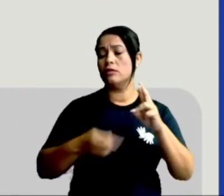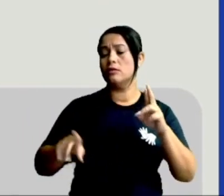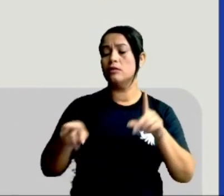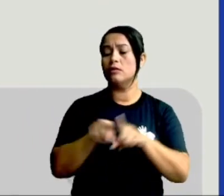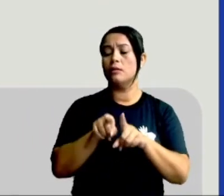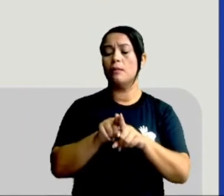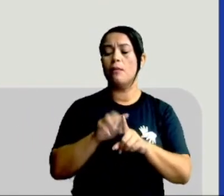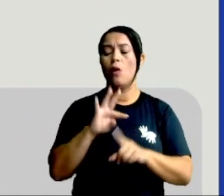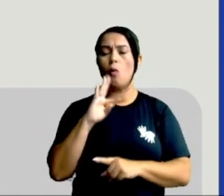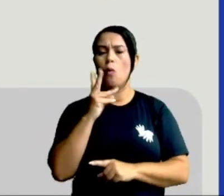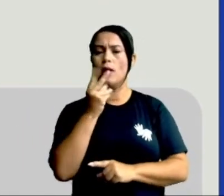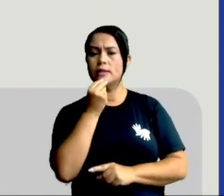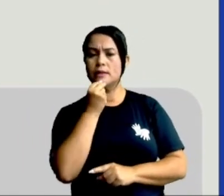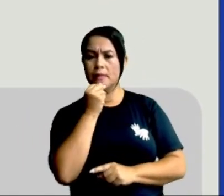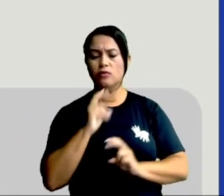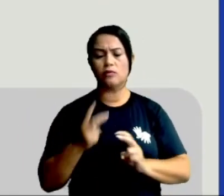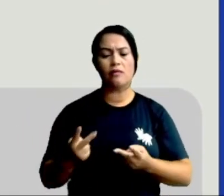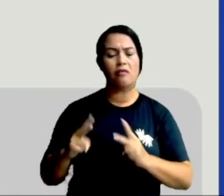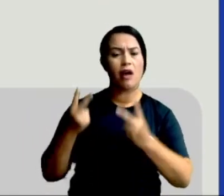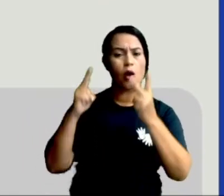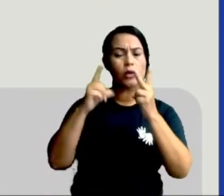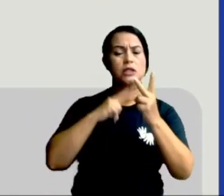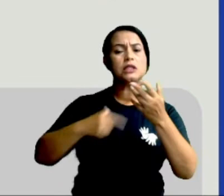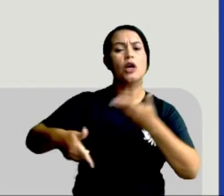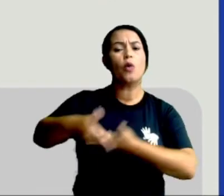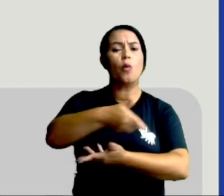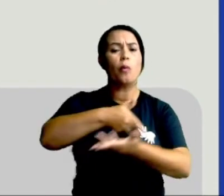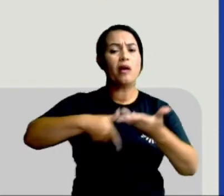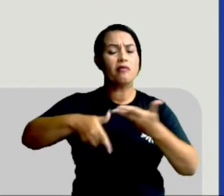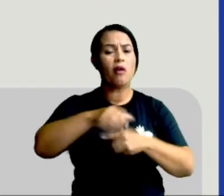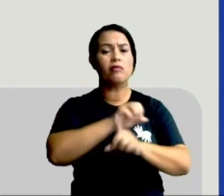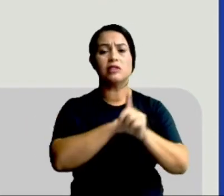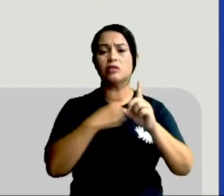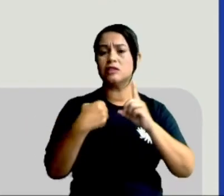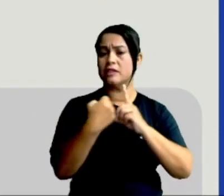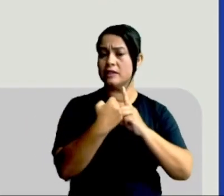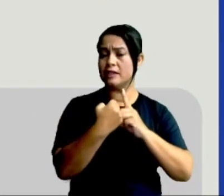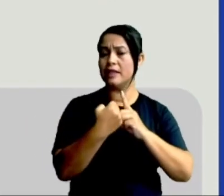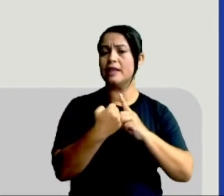permite um conhecimento maior dos valores que envolvem uma dada sociedade,